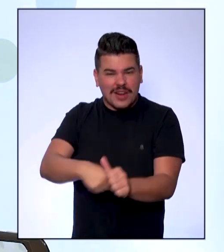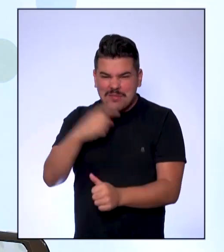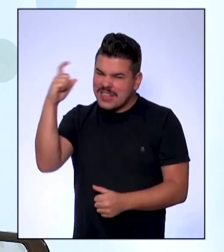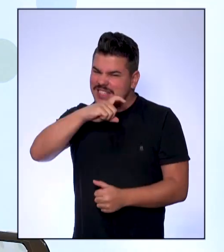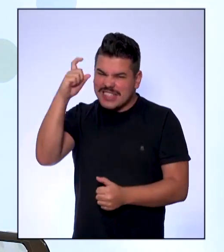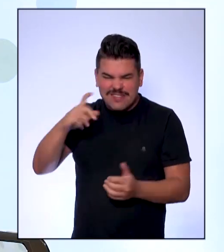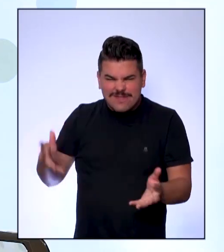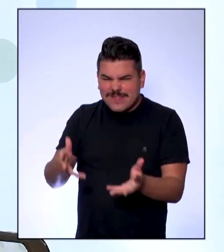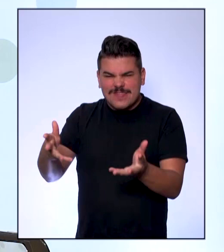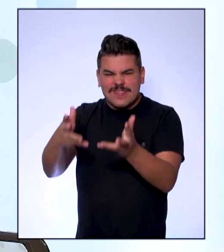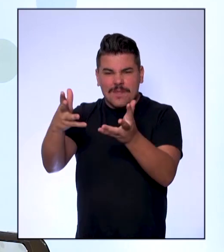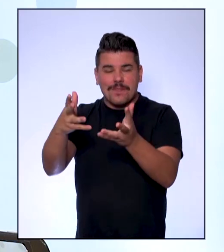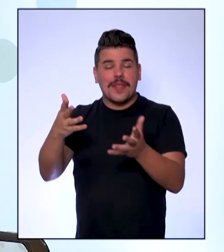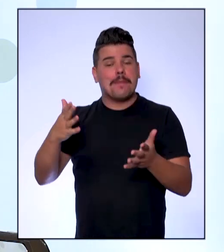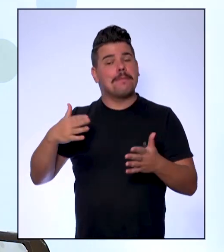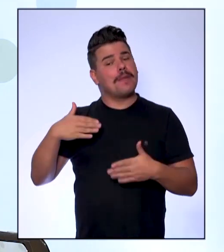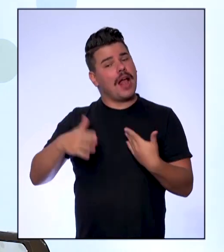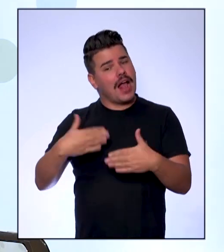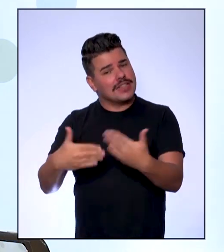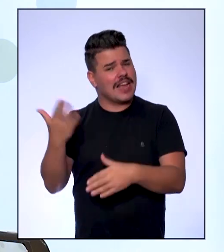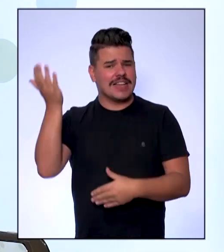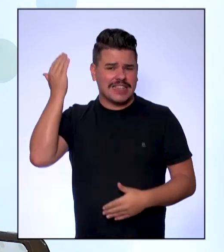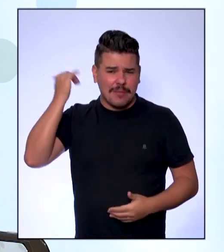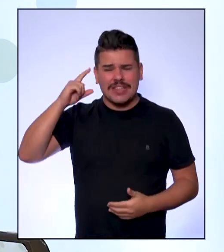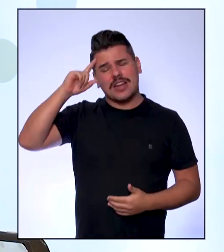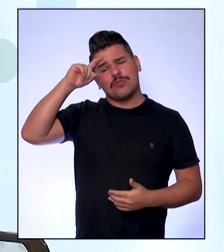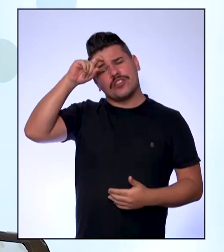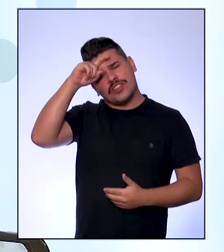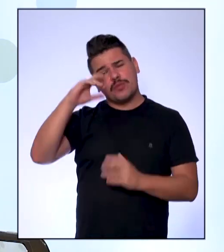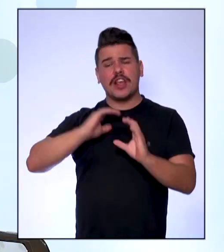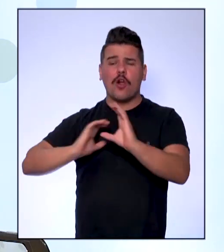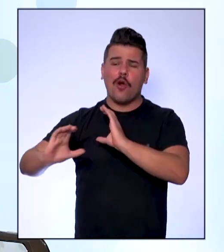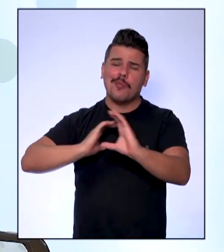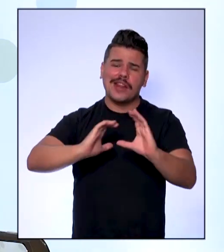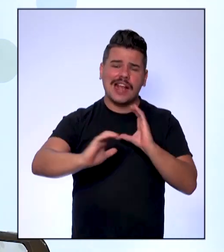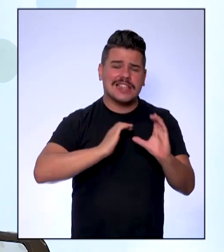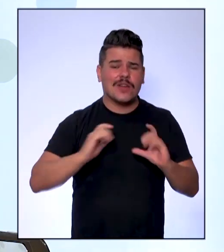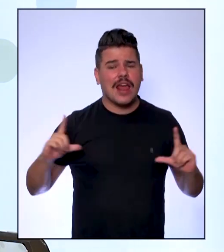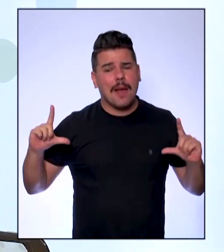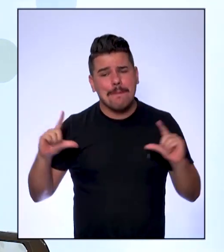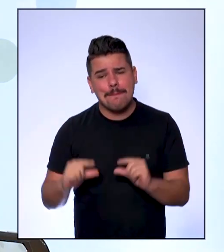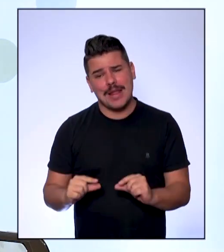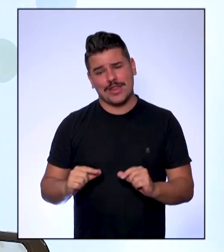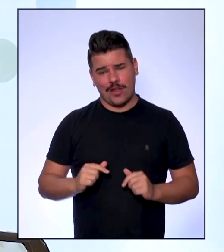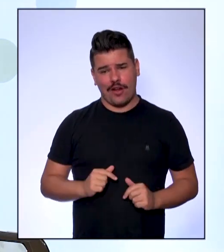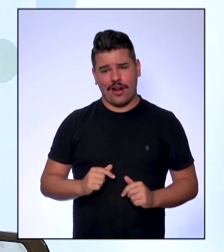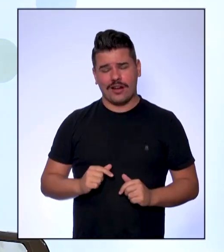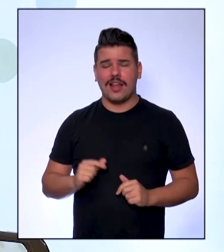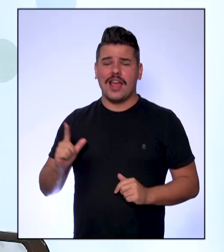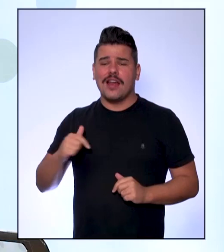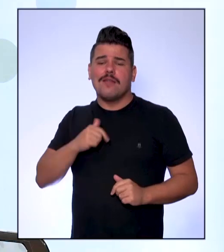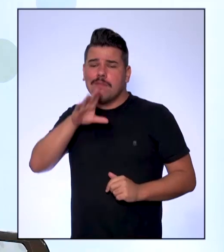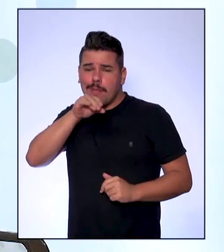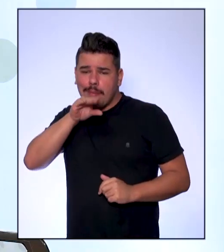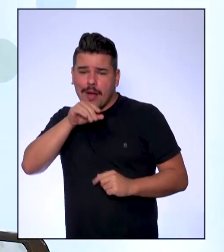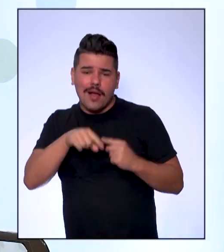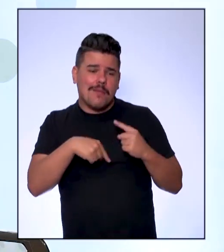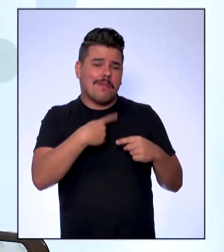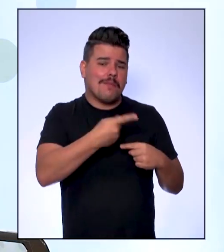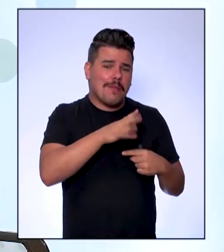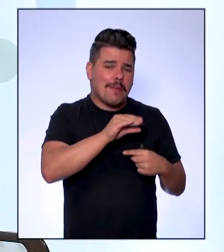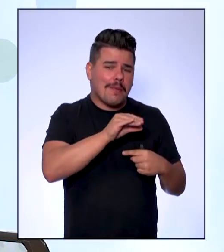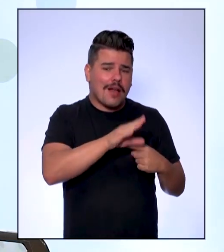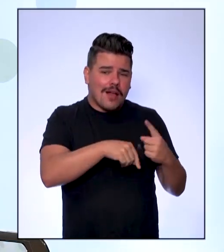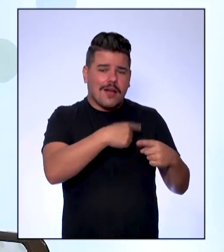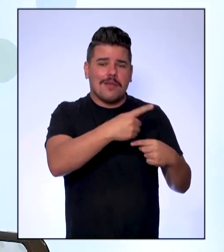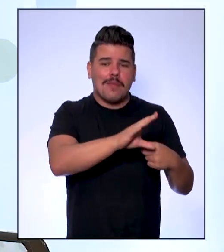notícias falsas. Só que o que acontece? Antigamente, os meios de comunicação eram muito reduzidos. Então, ou você tinha que ouvir no boca a boca, ou a sorte de você estar